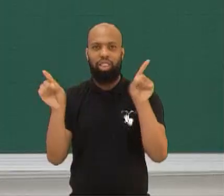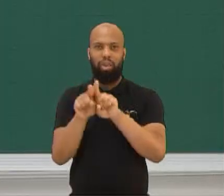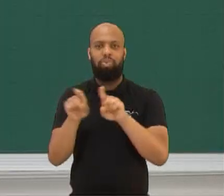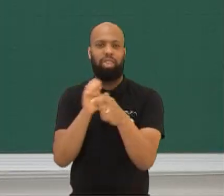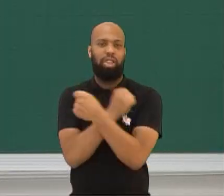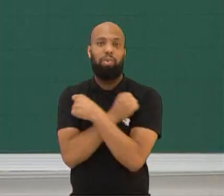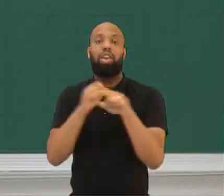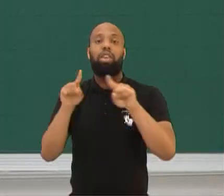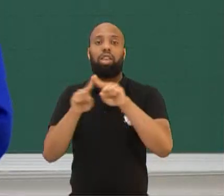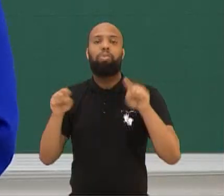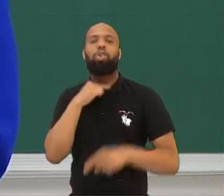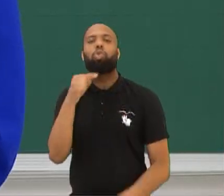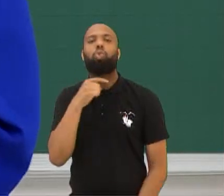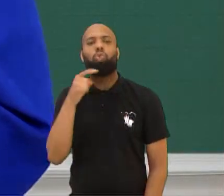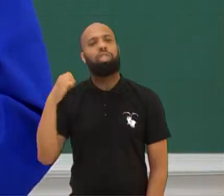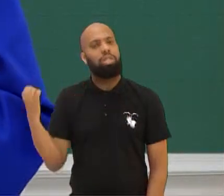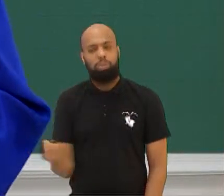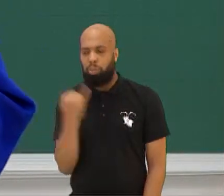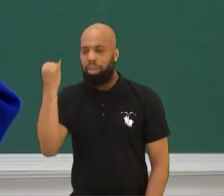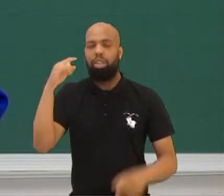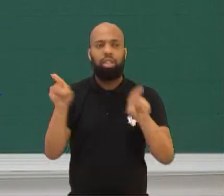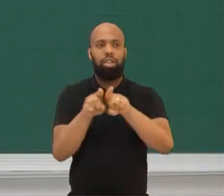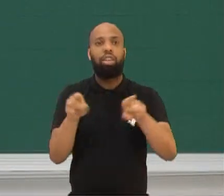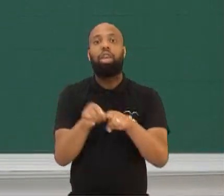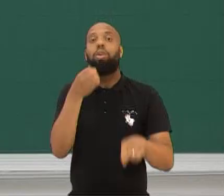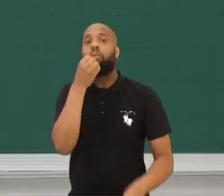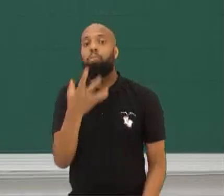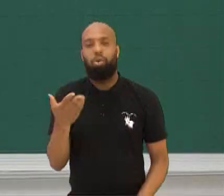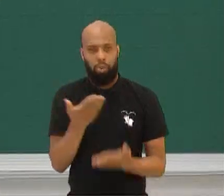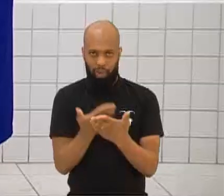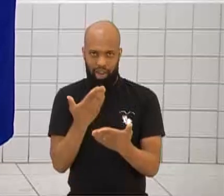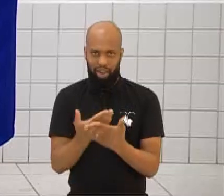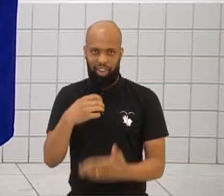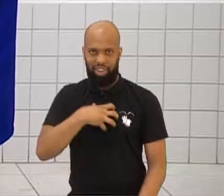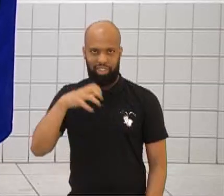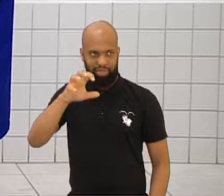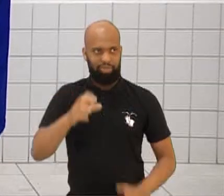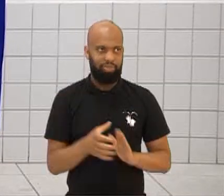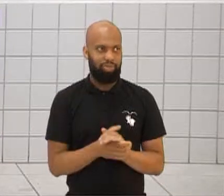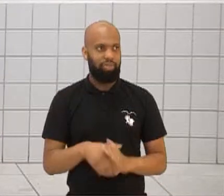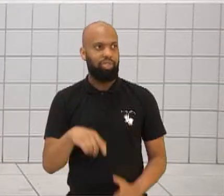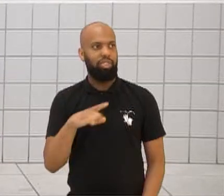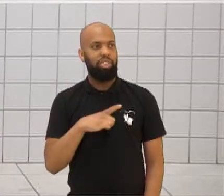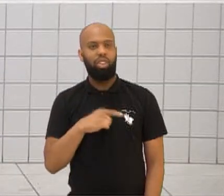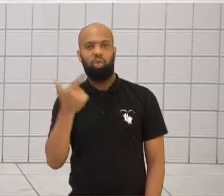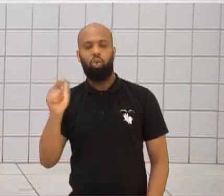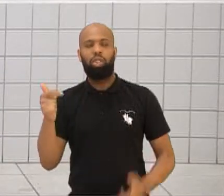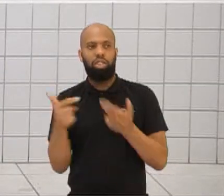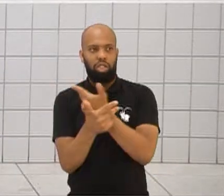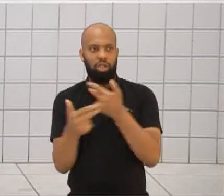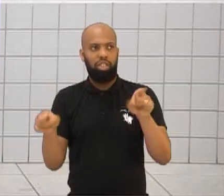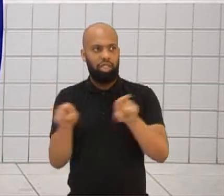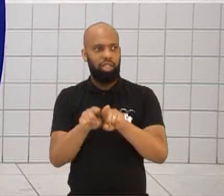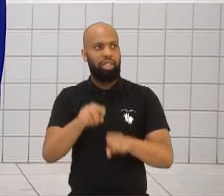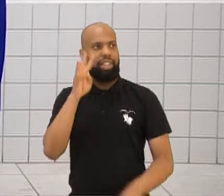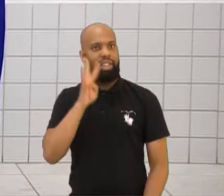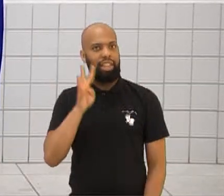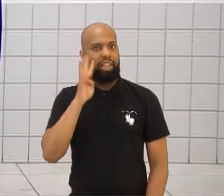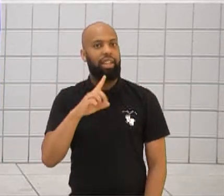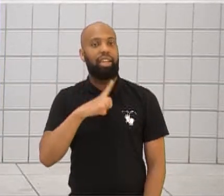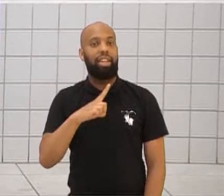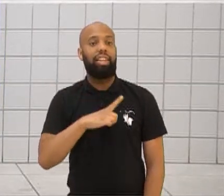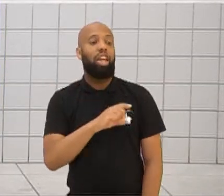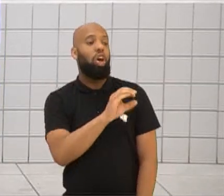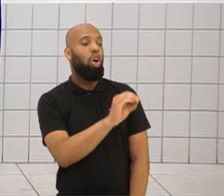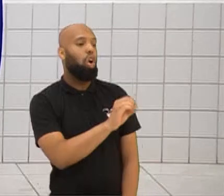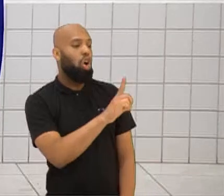dúvidas também é fundamental e isso enriquece a aula, né? Ó, então, tem mais uma coisa bacana aqui, ó, que é Oliveira